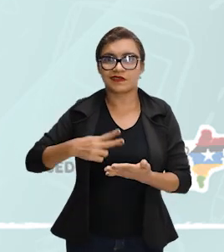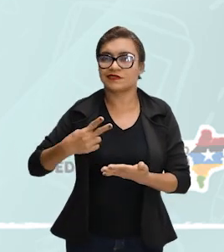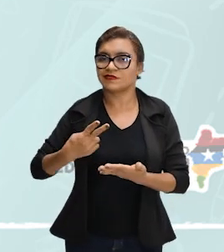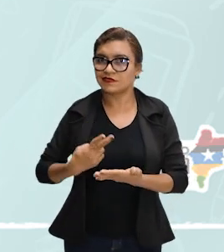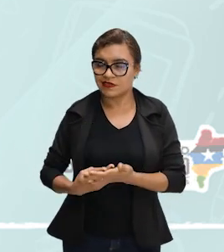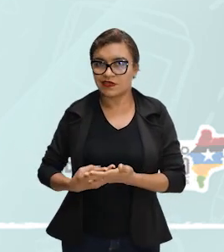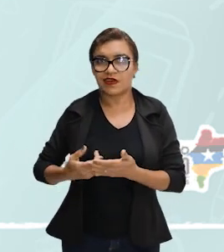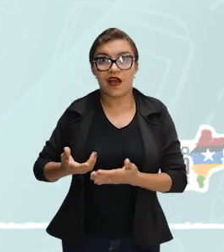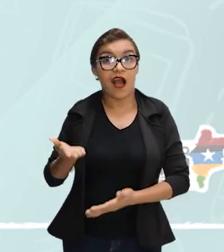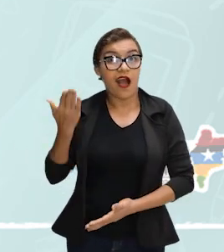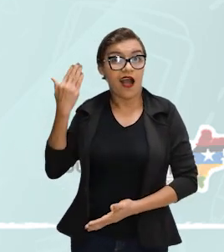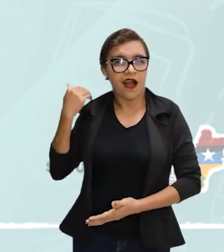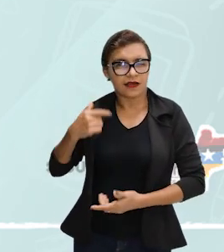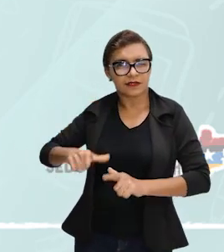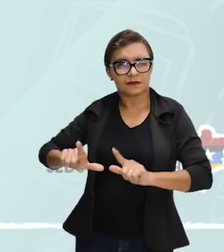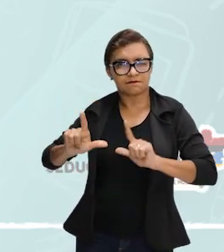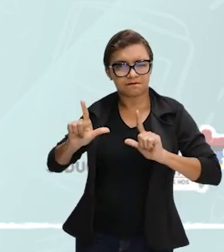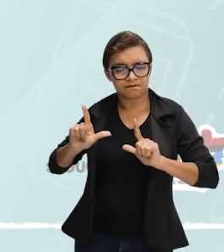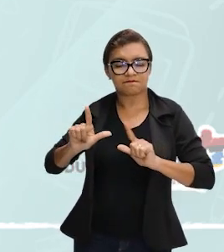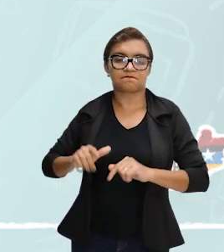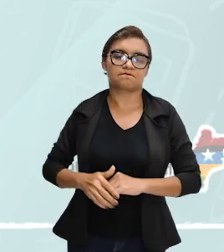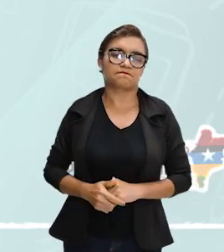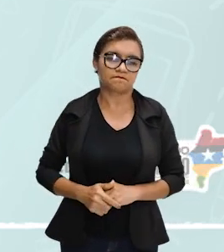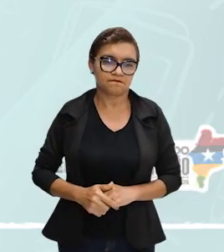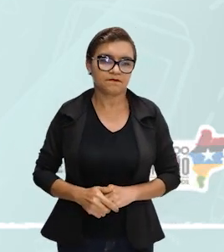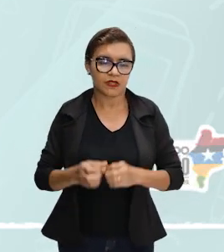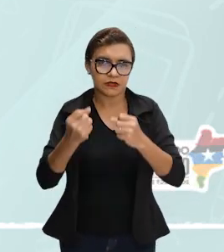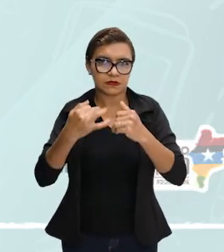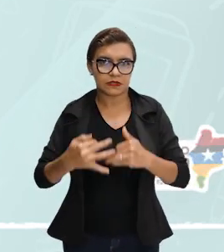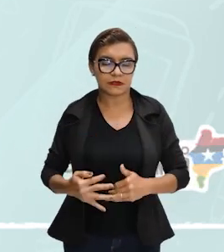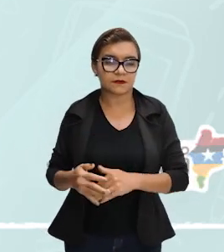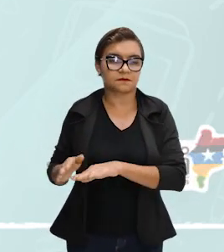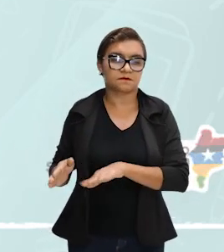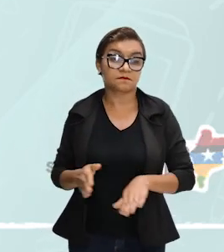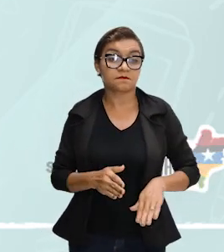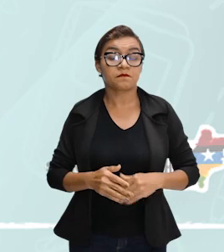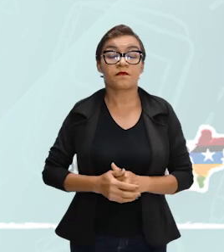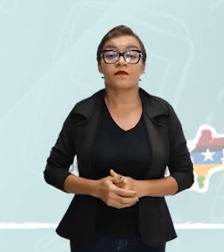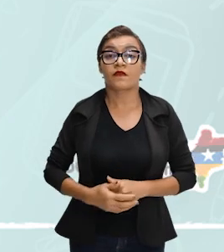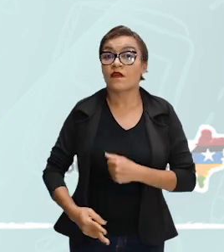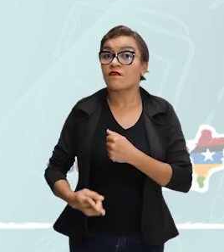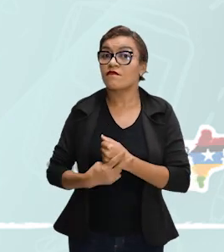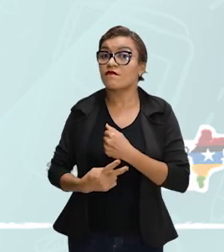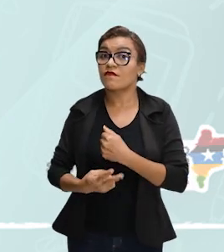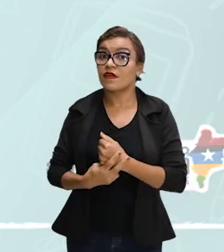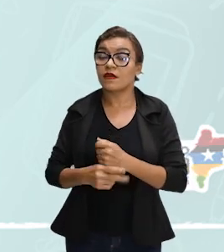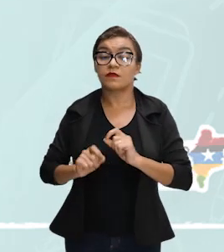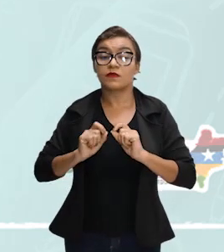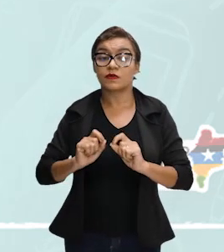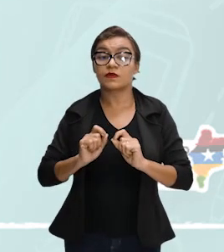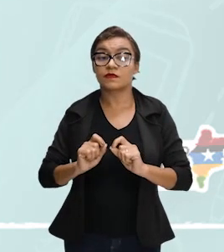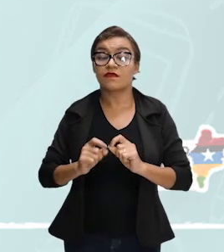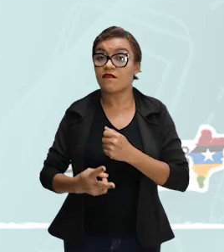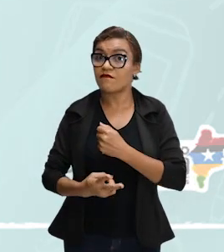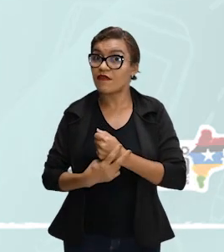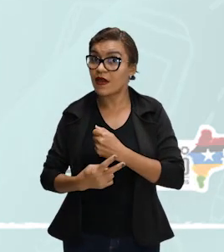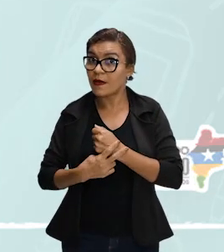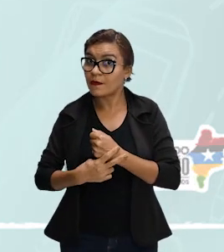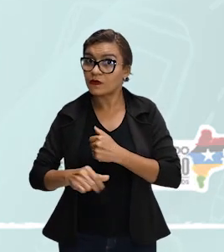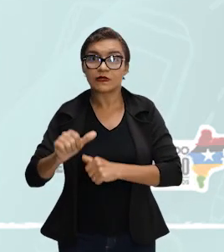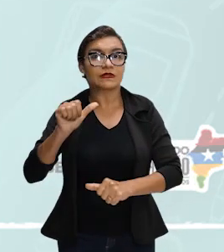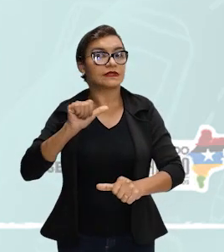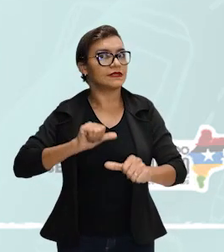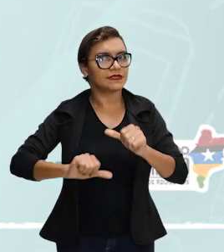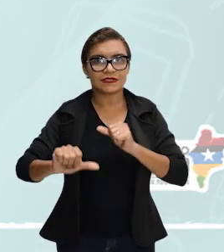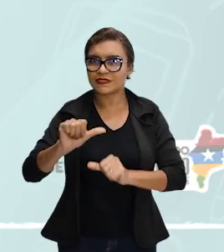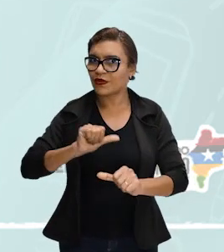do slide anterior que nós vimos, tá? A explicação. Então, o que são verbos regulares? Aqui nós começamos a